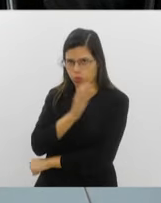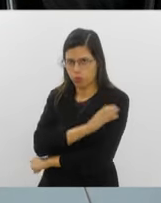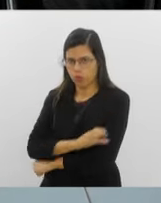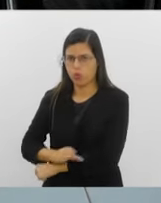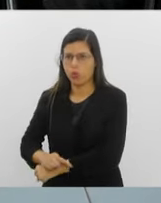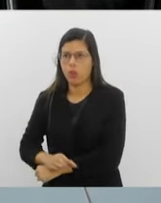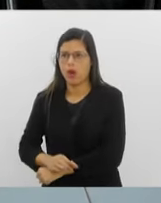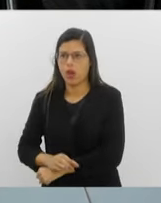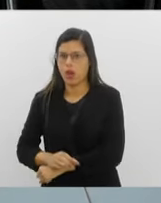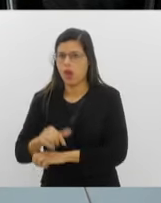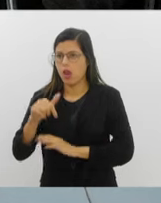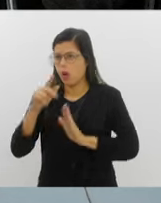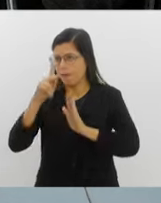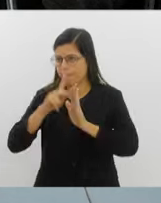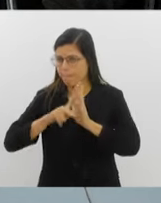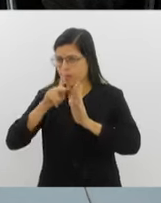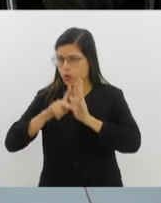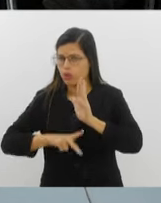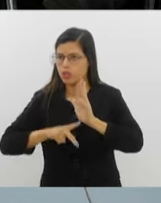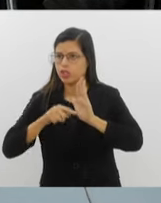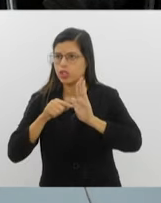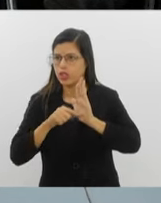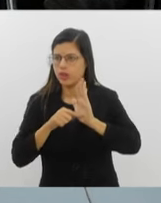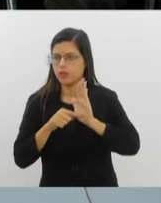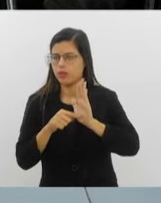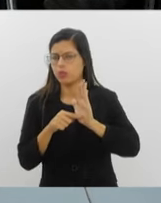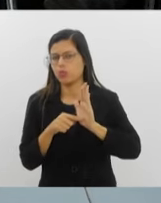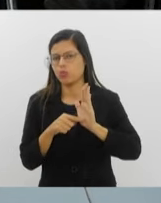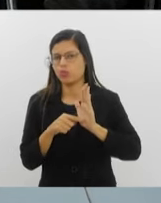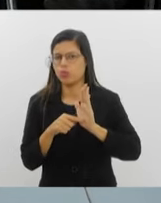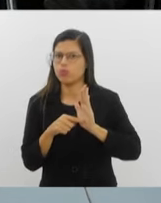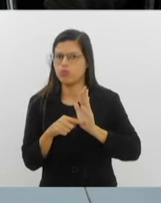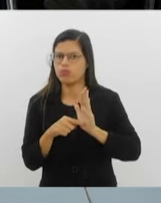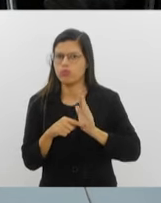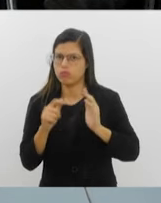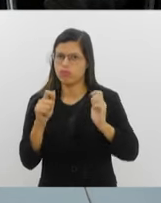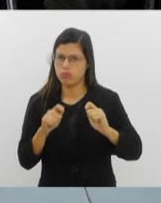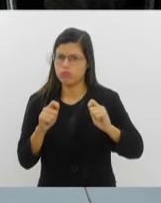Então, o projeto está absolutamente adequado.